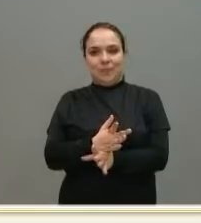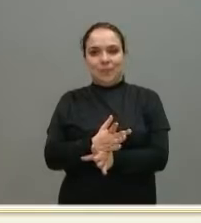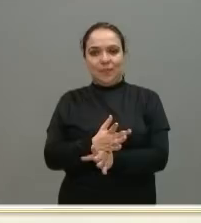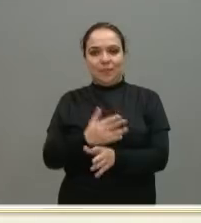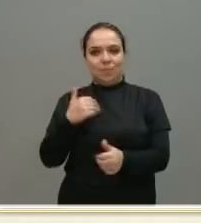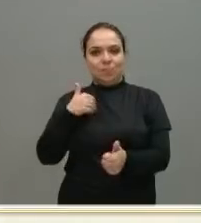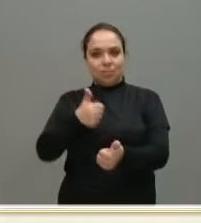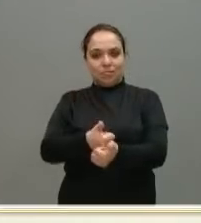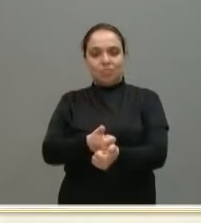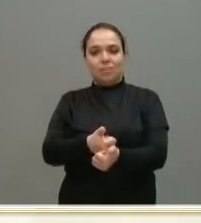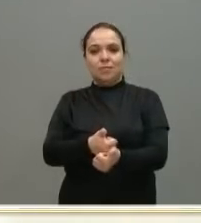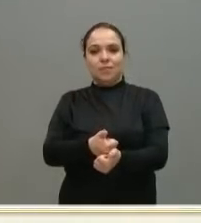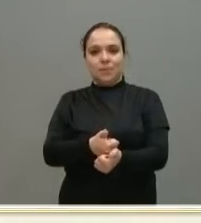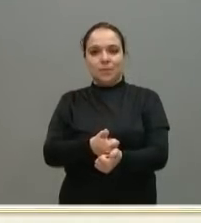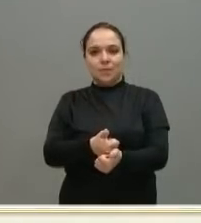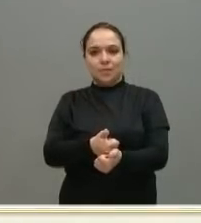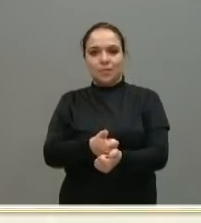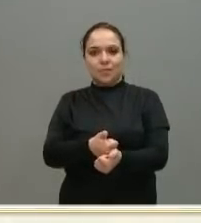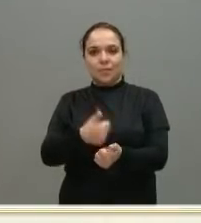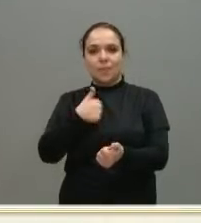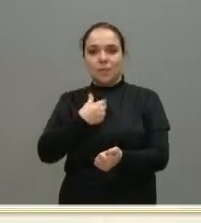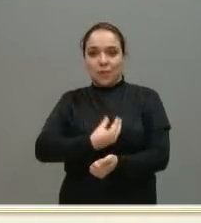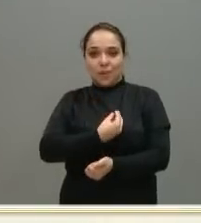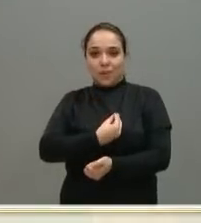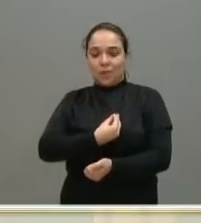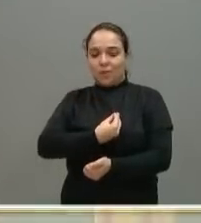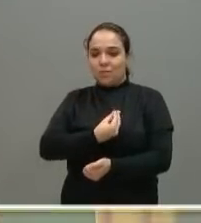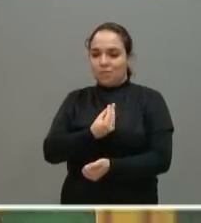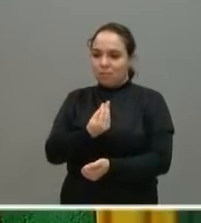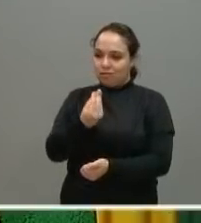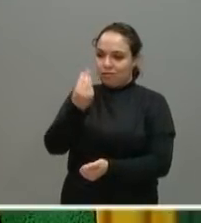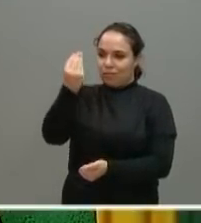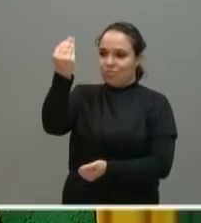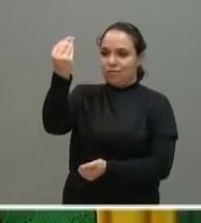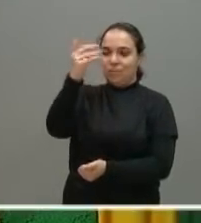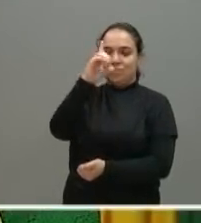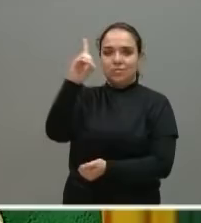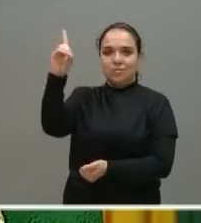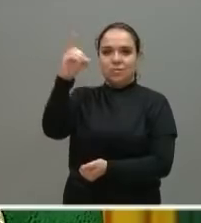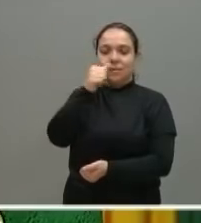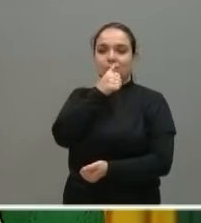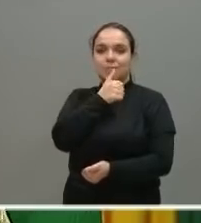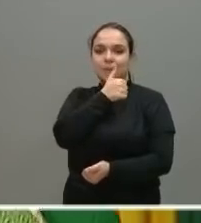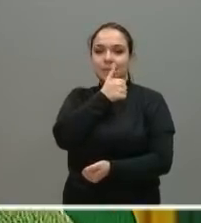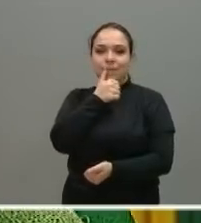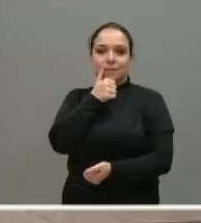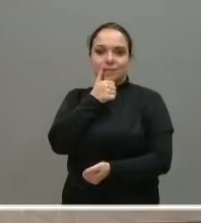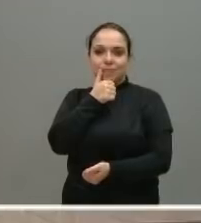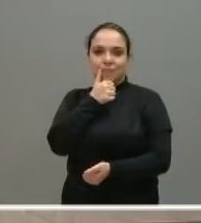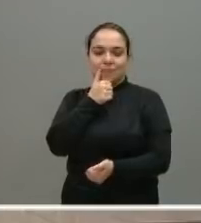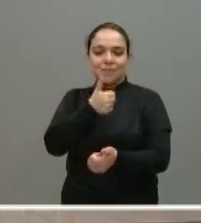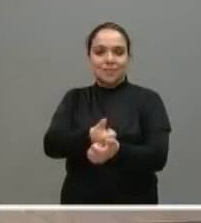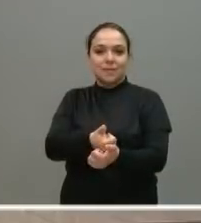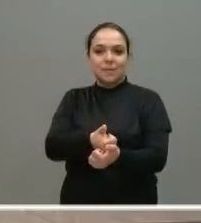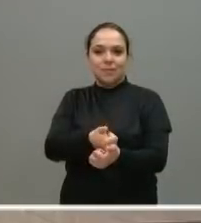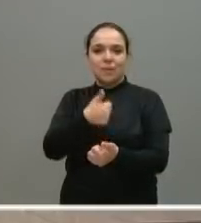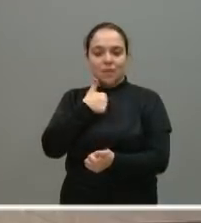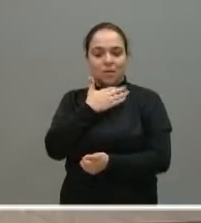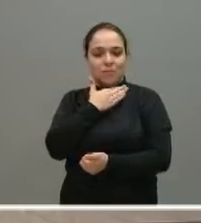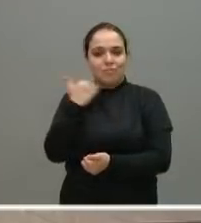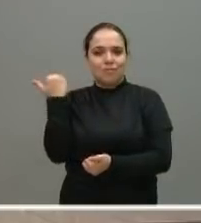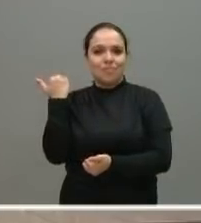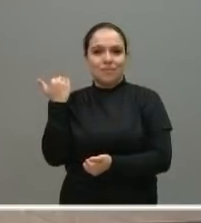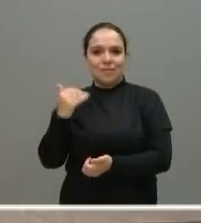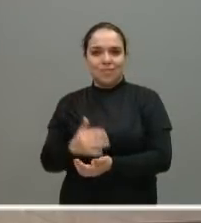está chegando a minha hora de oferecer meu sacrifício. Está chegando a hora da minha partida.